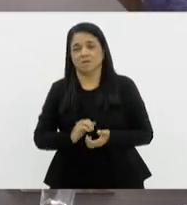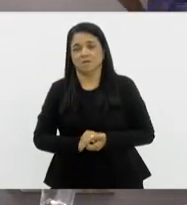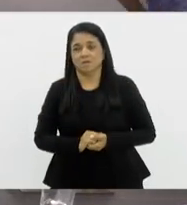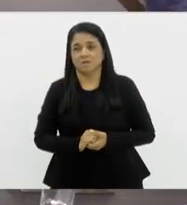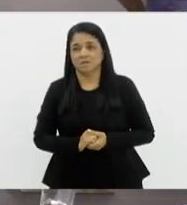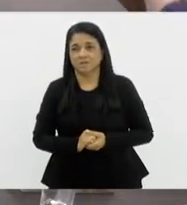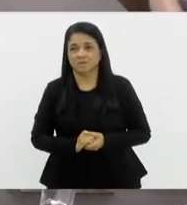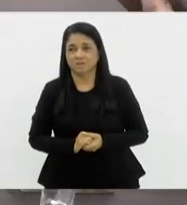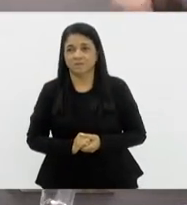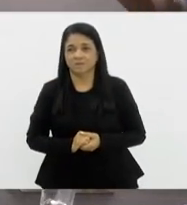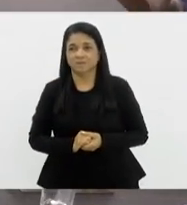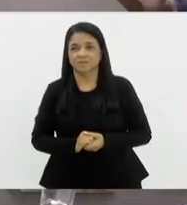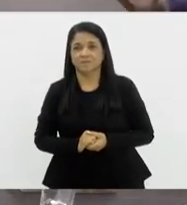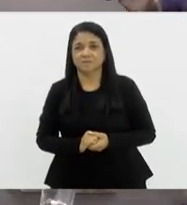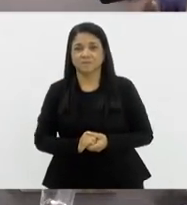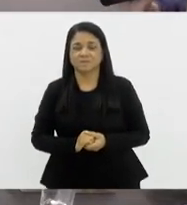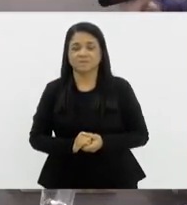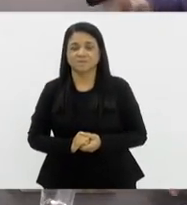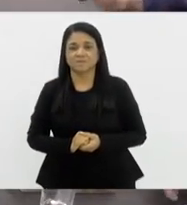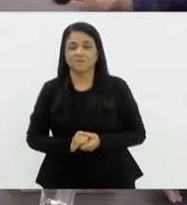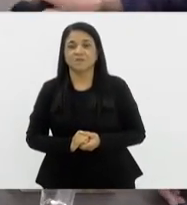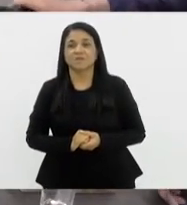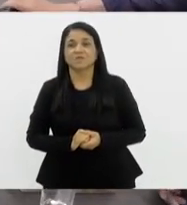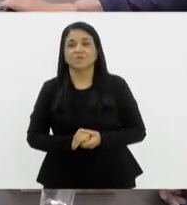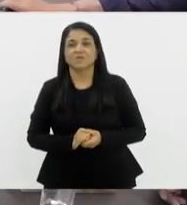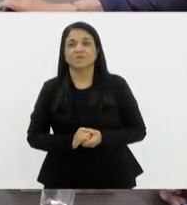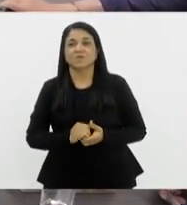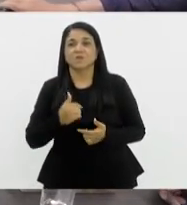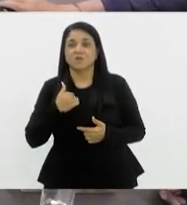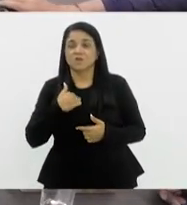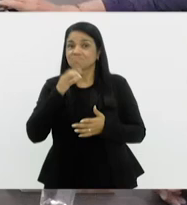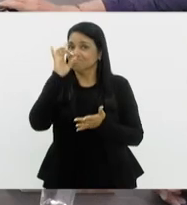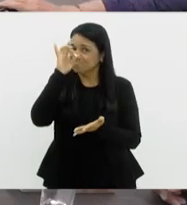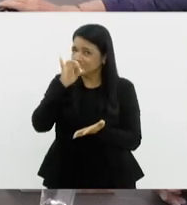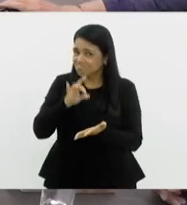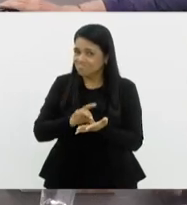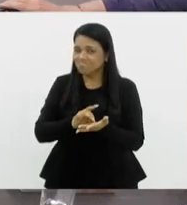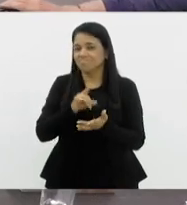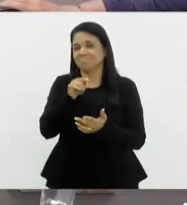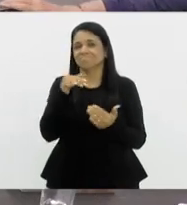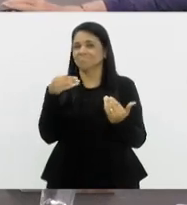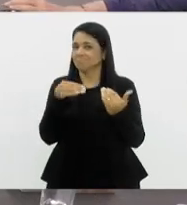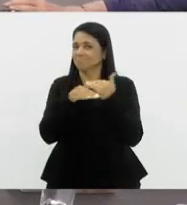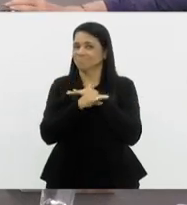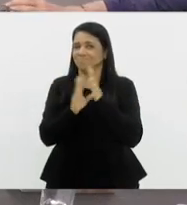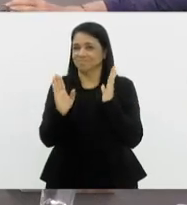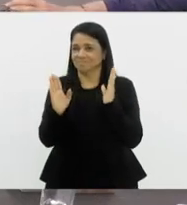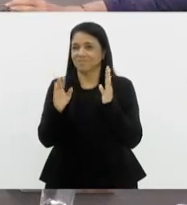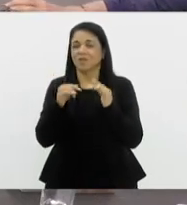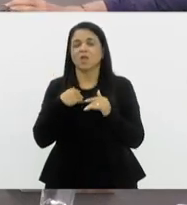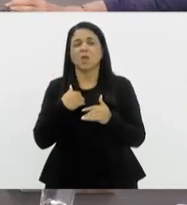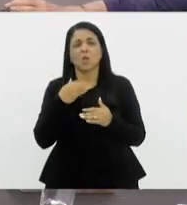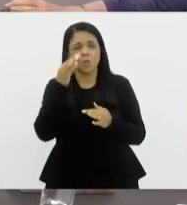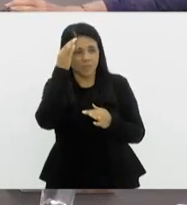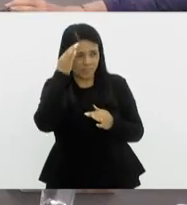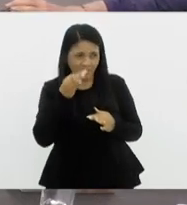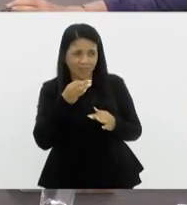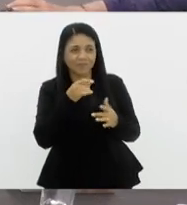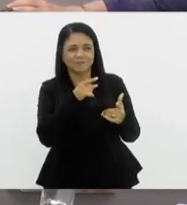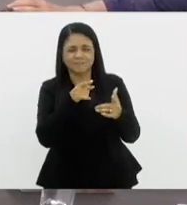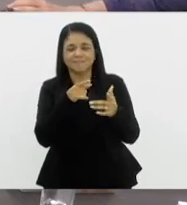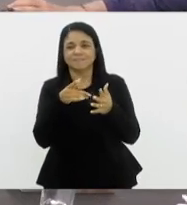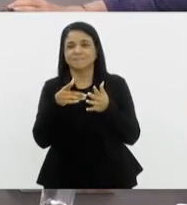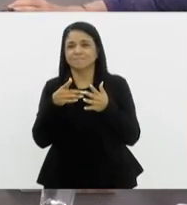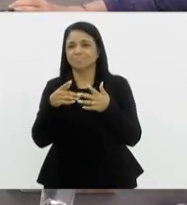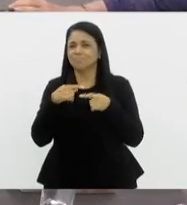Solicitada por Vaz, nem vou solicitar também. Eu tenho certeza que Vossa Excelência discorda. Eu entendo as inquietações, mas, de fato, me